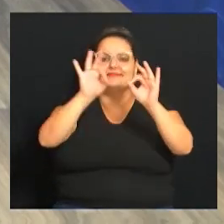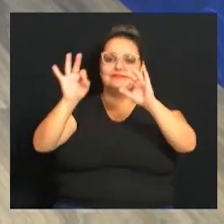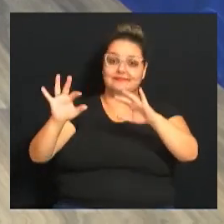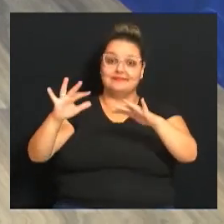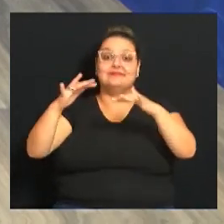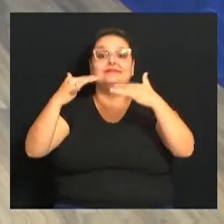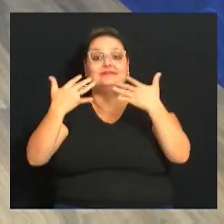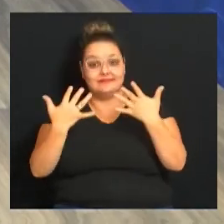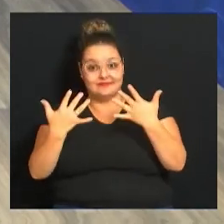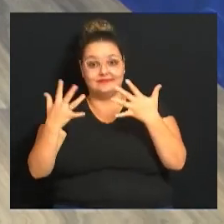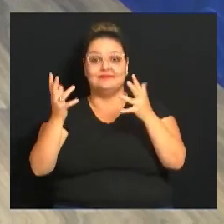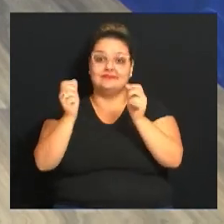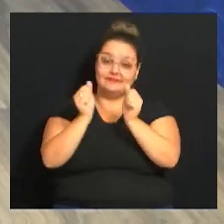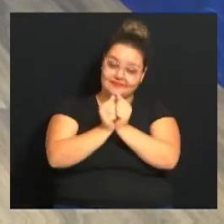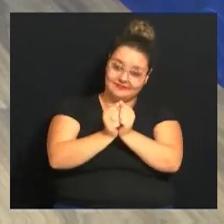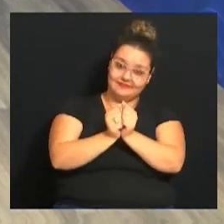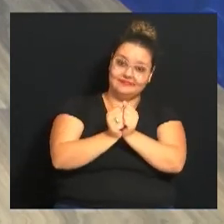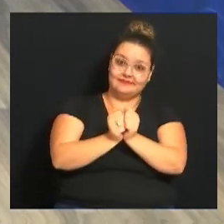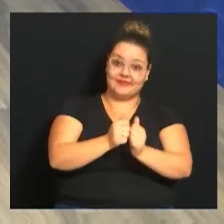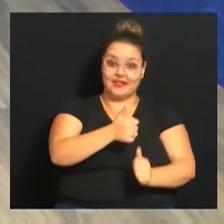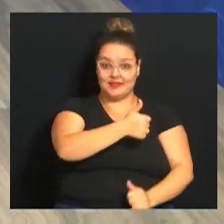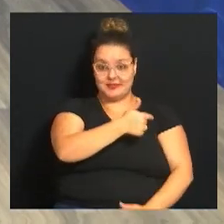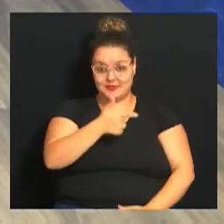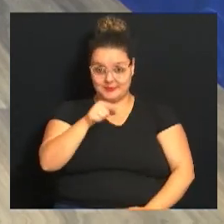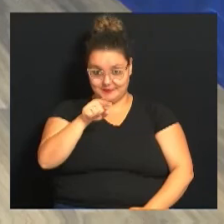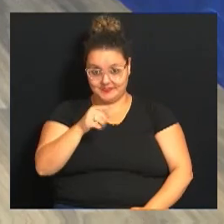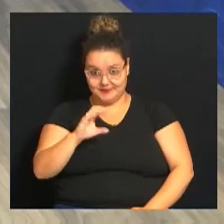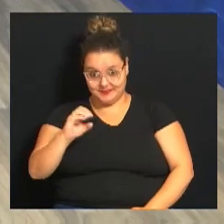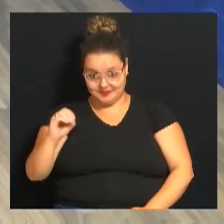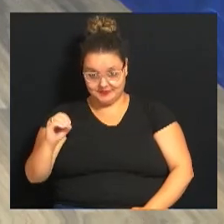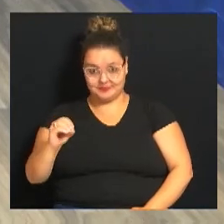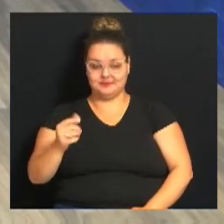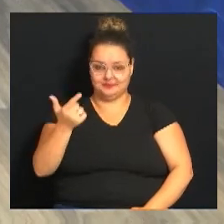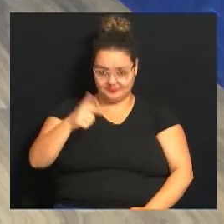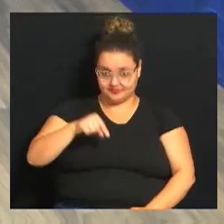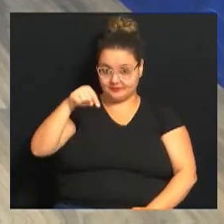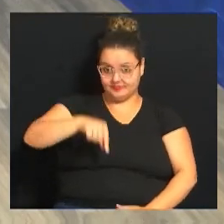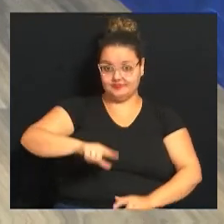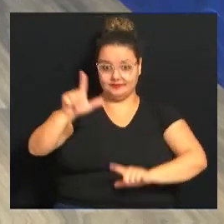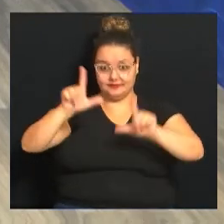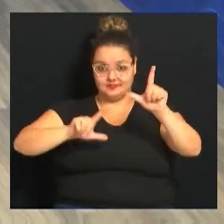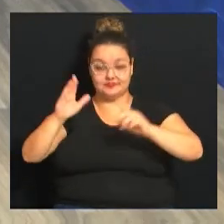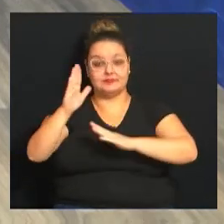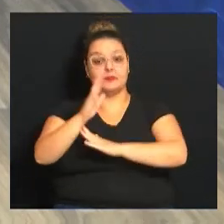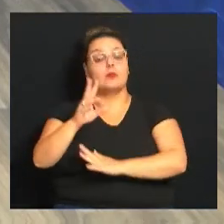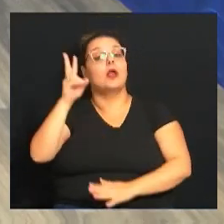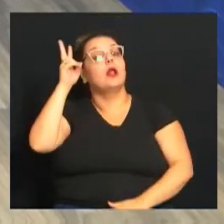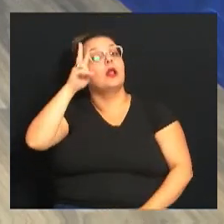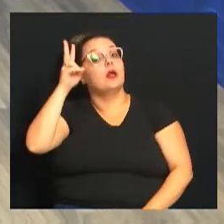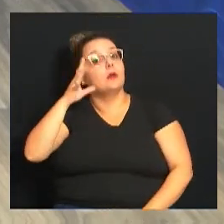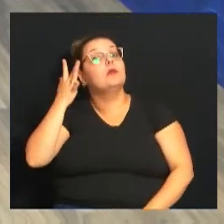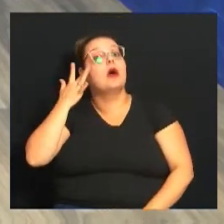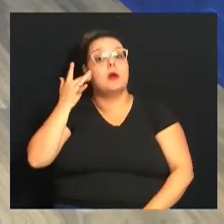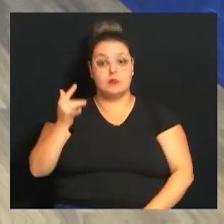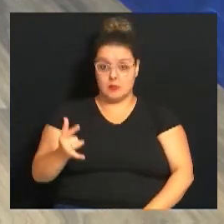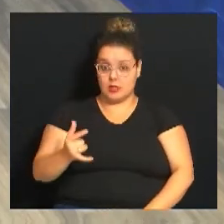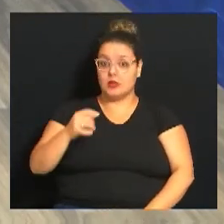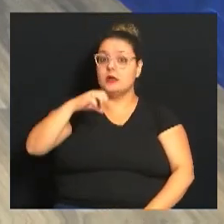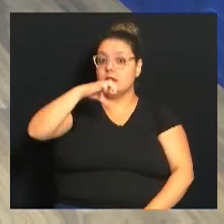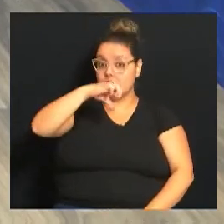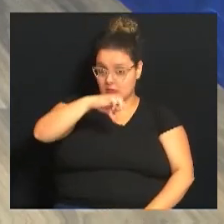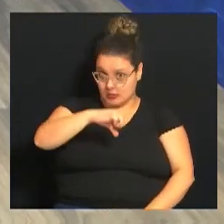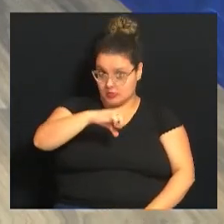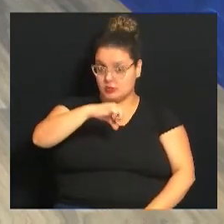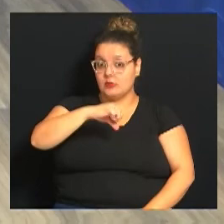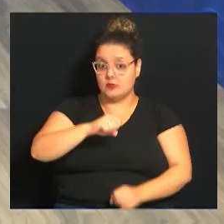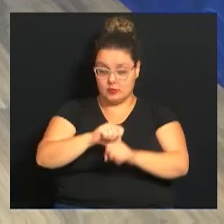audiência, junto, né, desde o meio-dia. Continue aqui na TV Câmara Campinas. Lembrando que amanhã, às 9 horas da manhã,